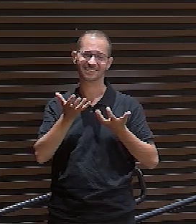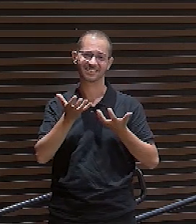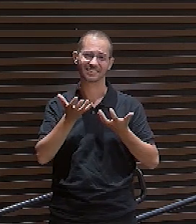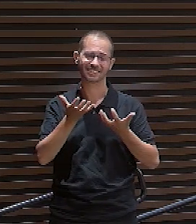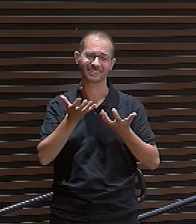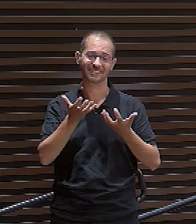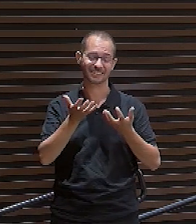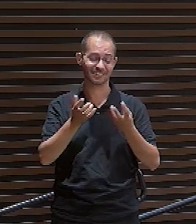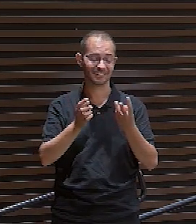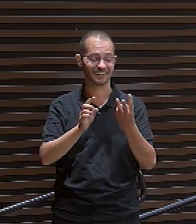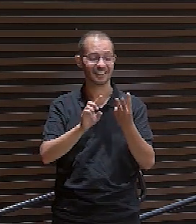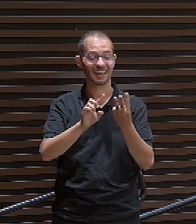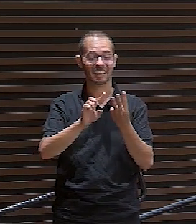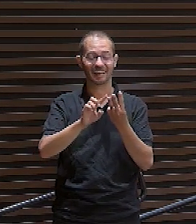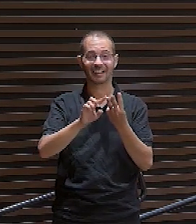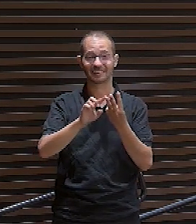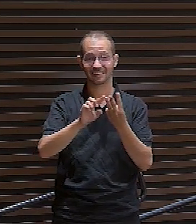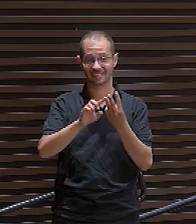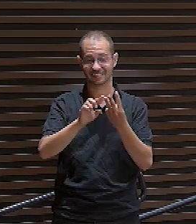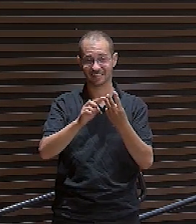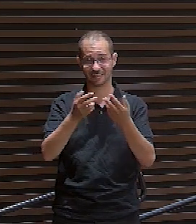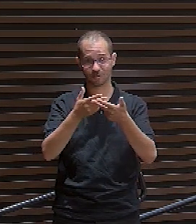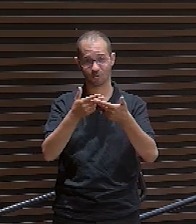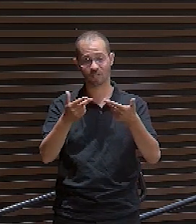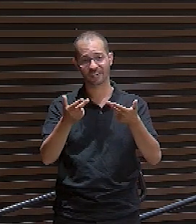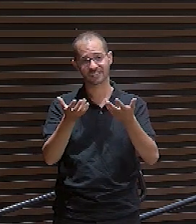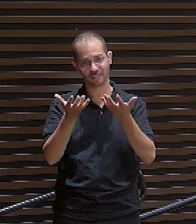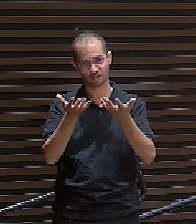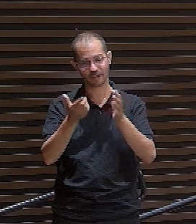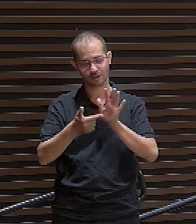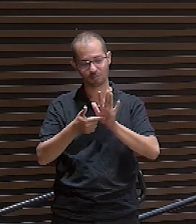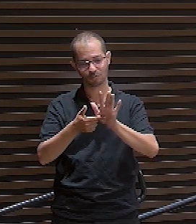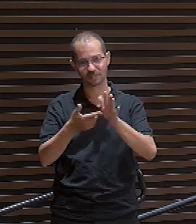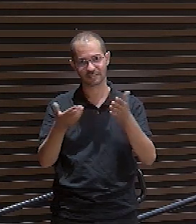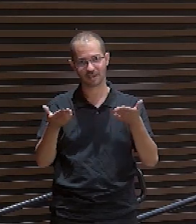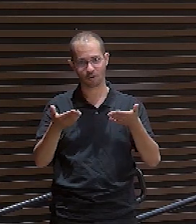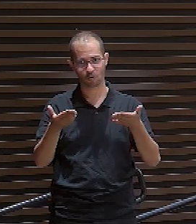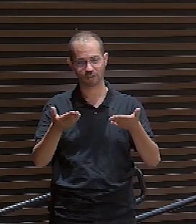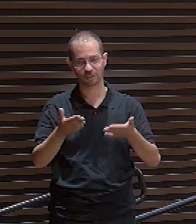A terceira coisa que eu gostaria de ressaltar aqui,